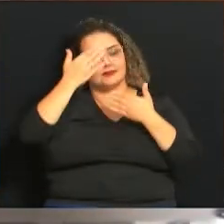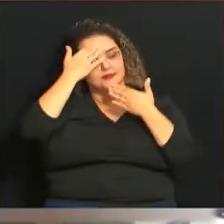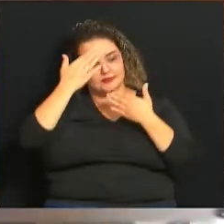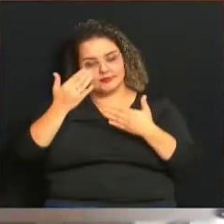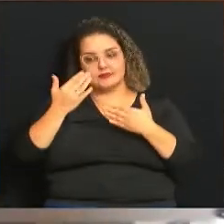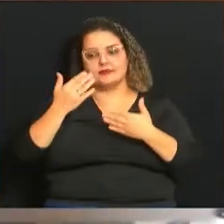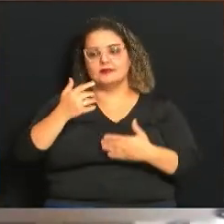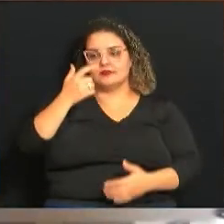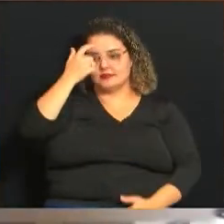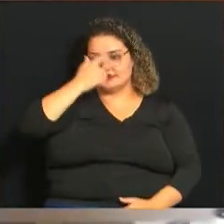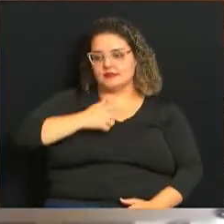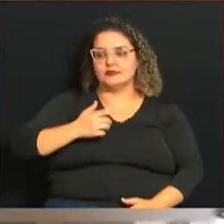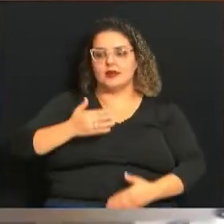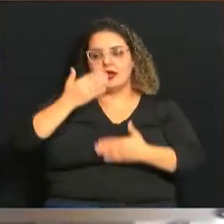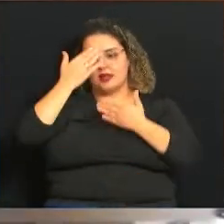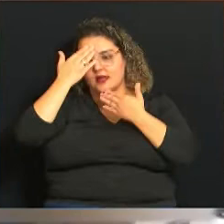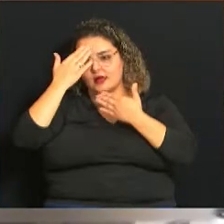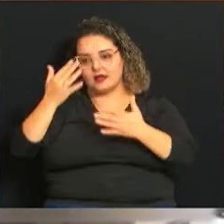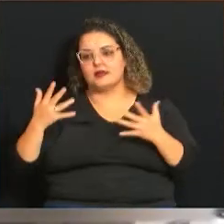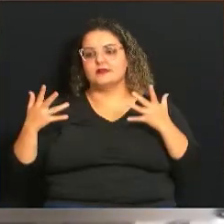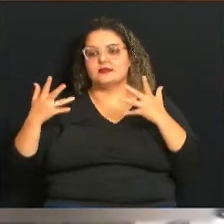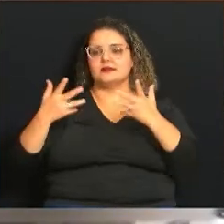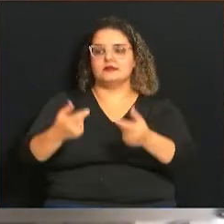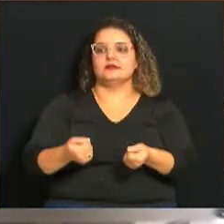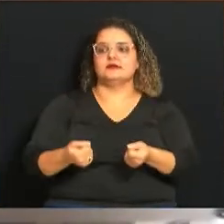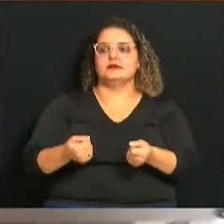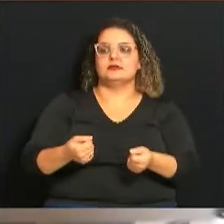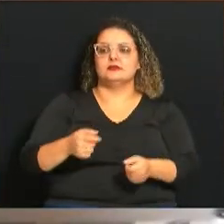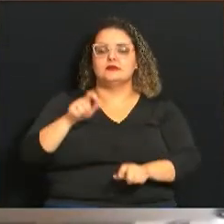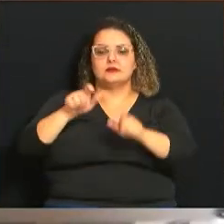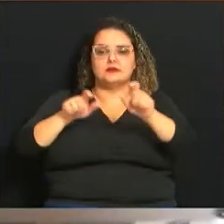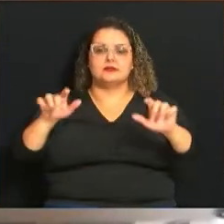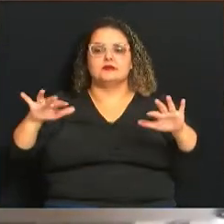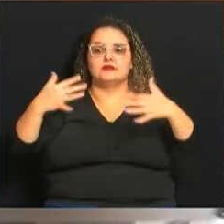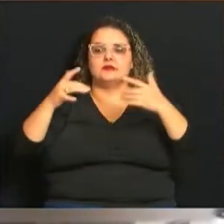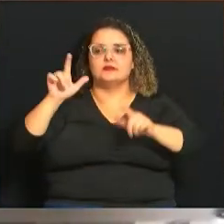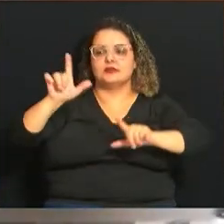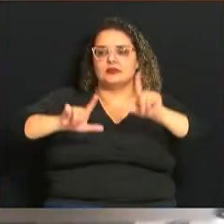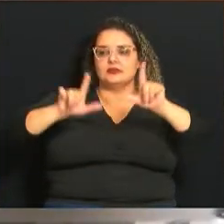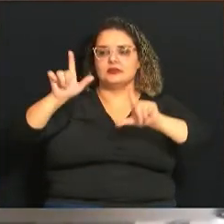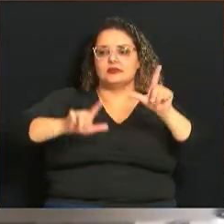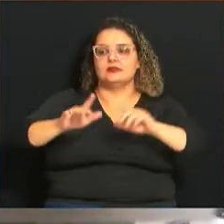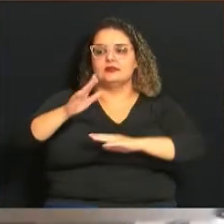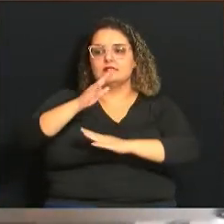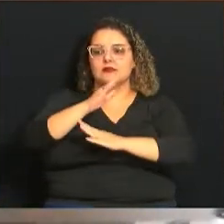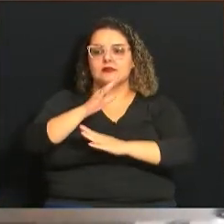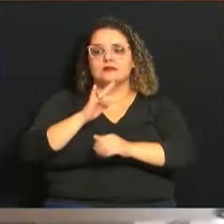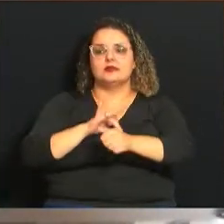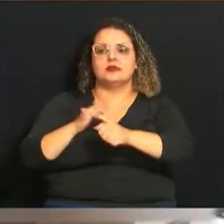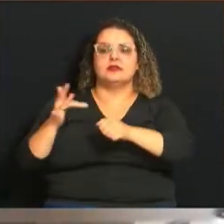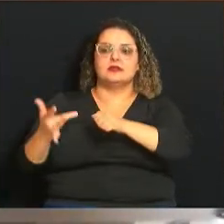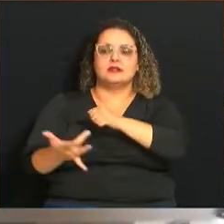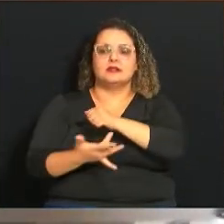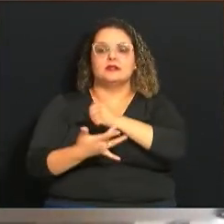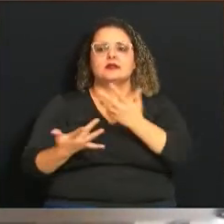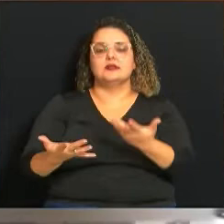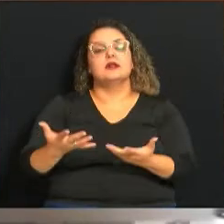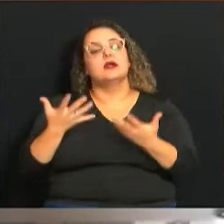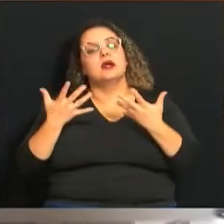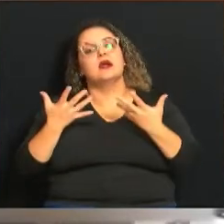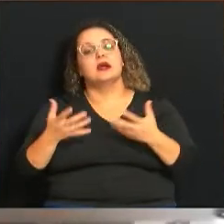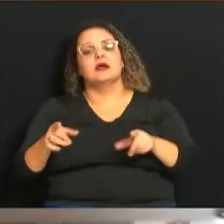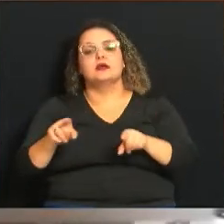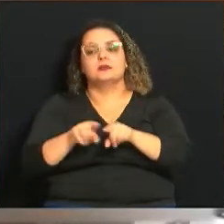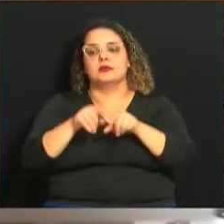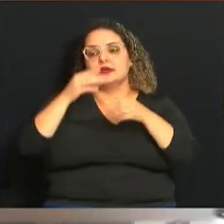também agradece a todos, o público que nos assiste pela TV Câmaras, pelas redes sociais. Eu quero aqui também agradecer